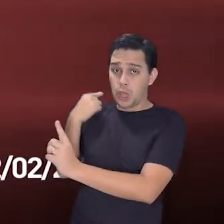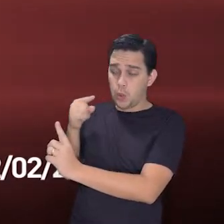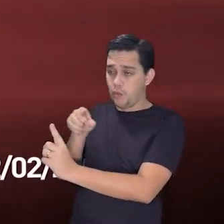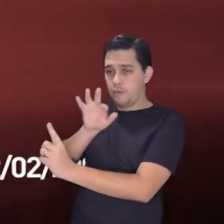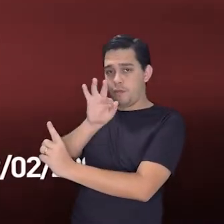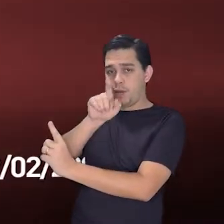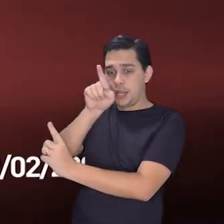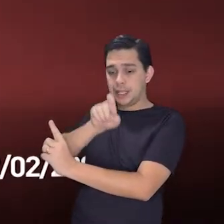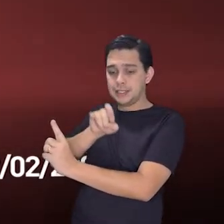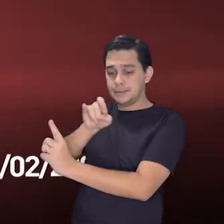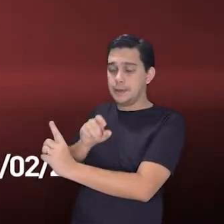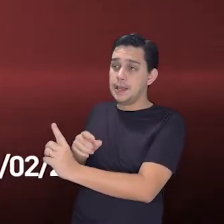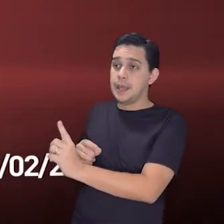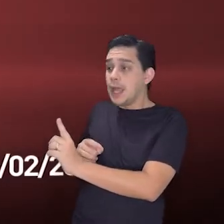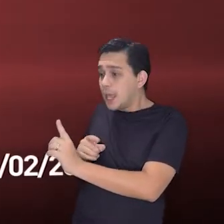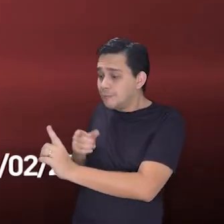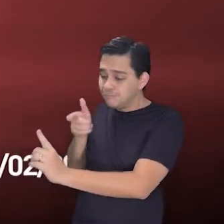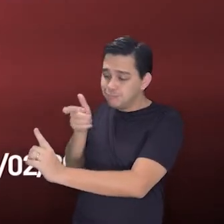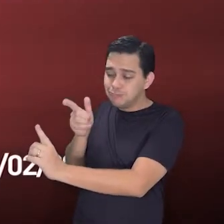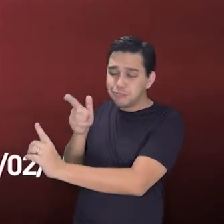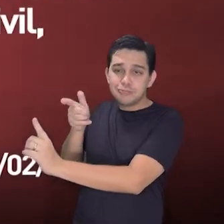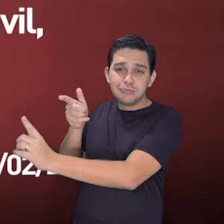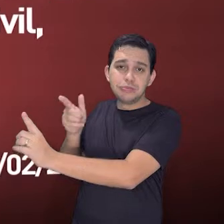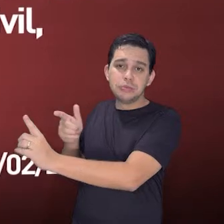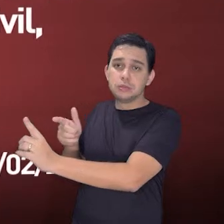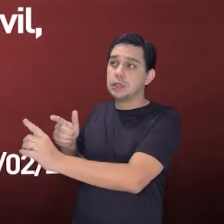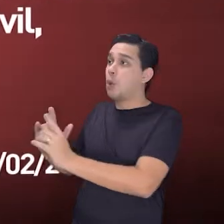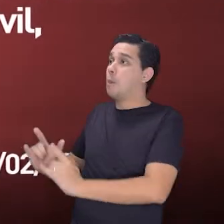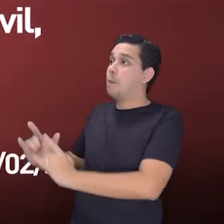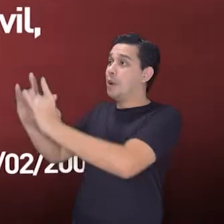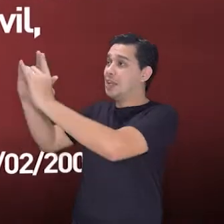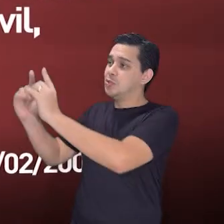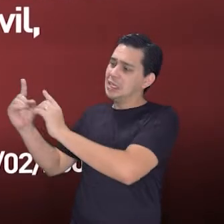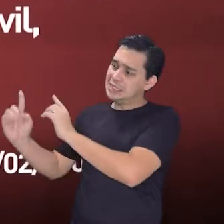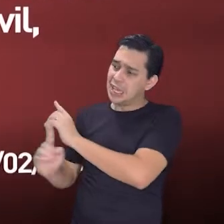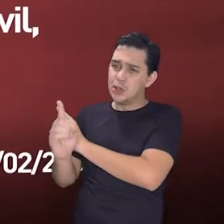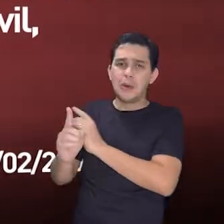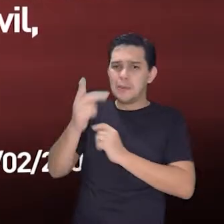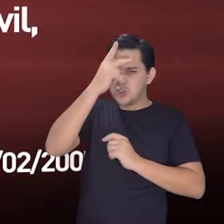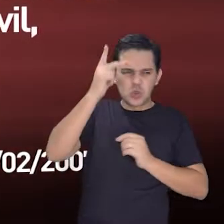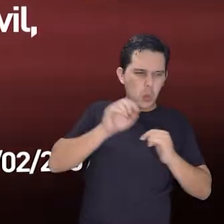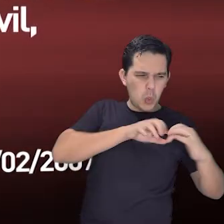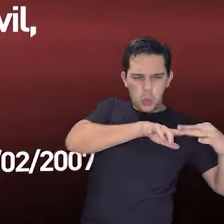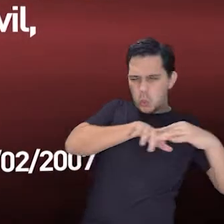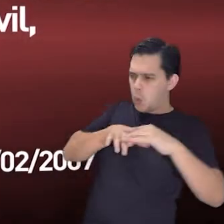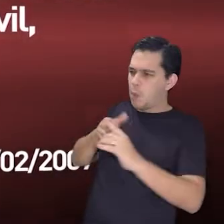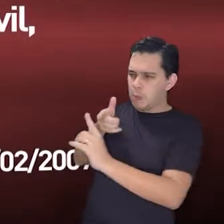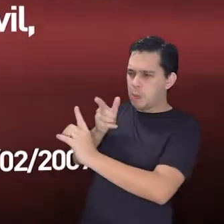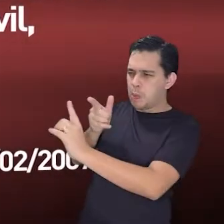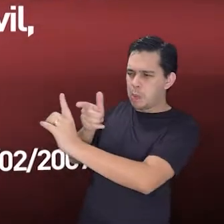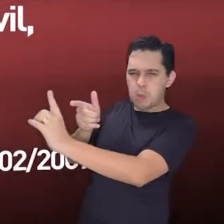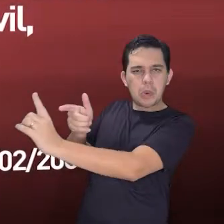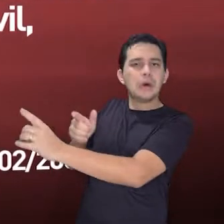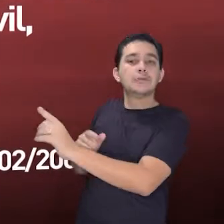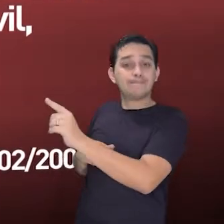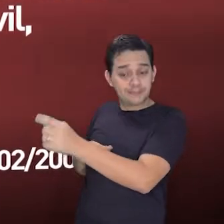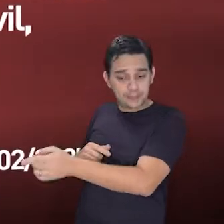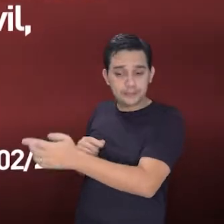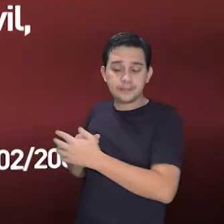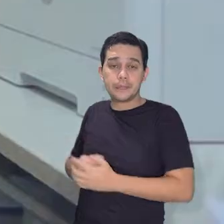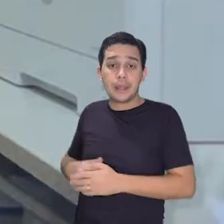foi executada enquanto saía de um prédio, sendo atingida por diversos disparos de arma de fogo, inclusive um